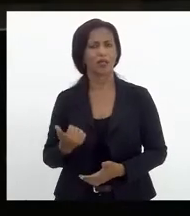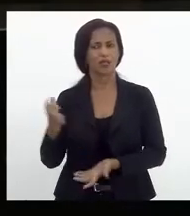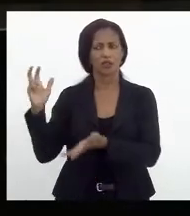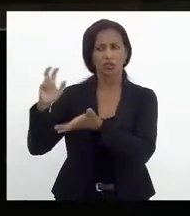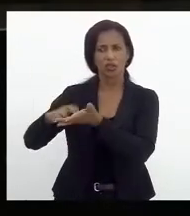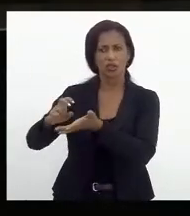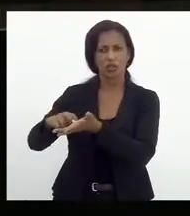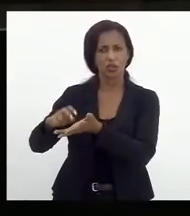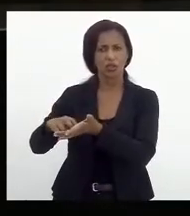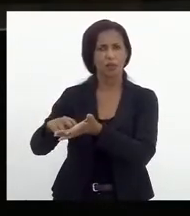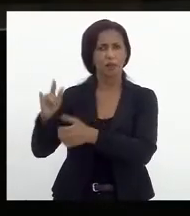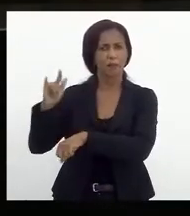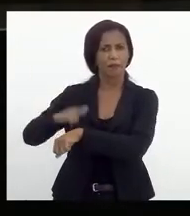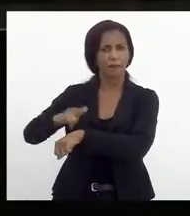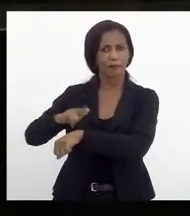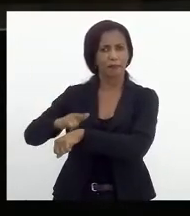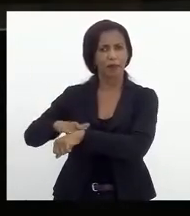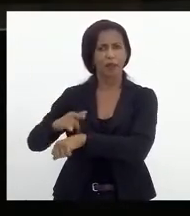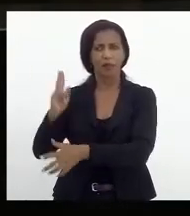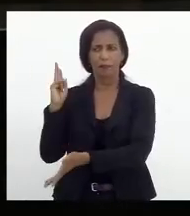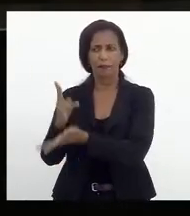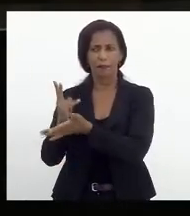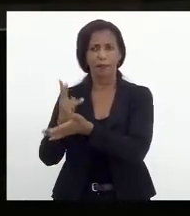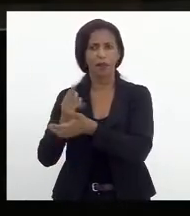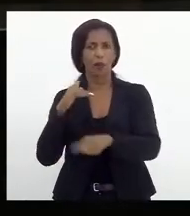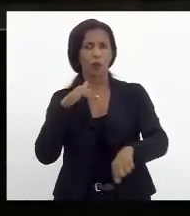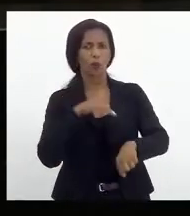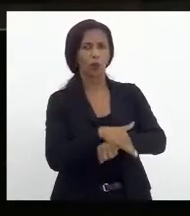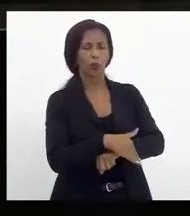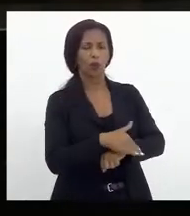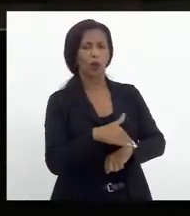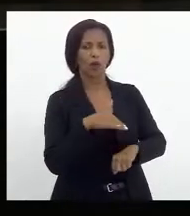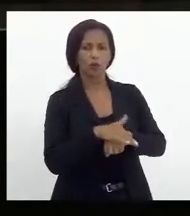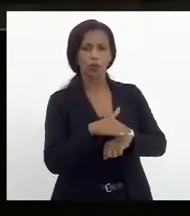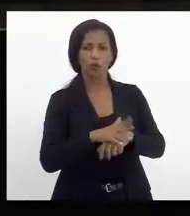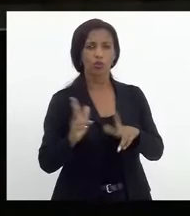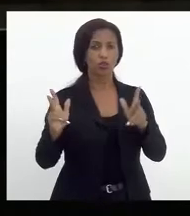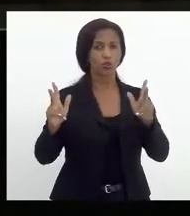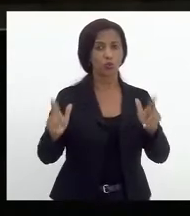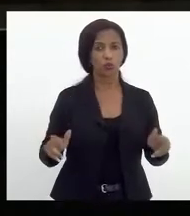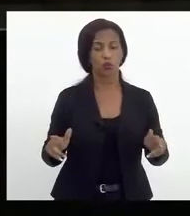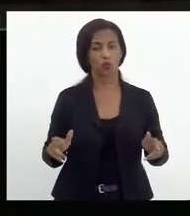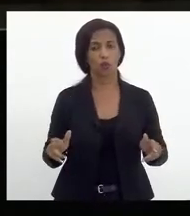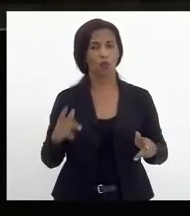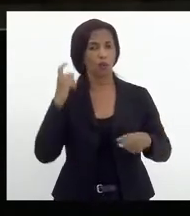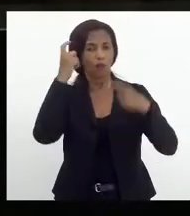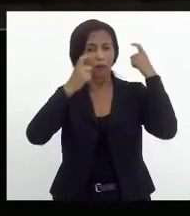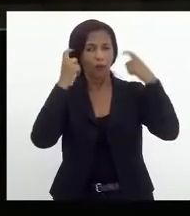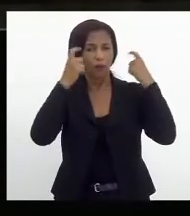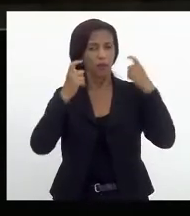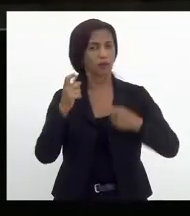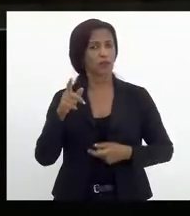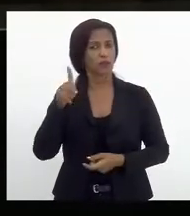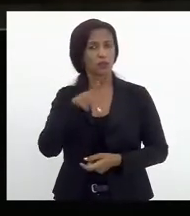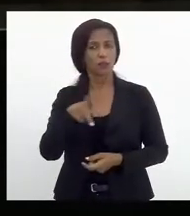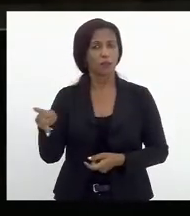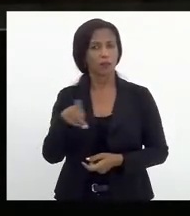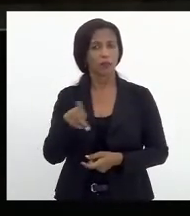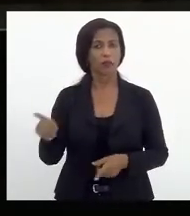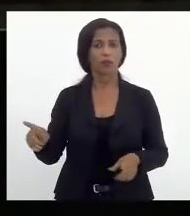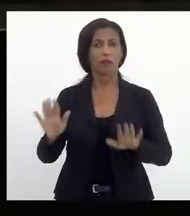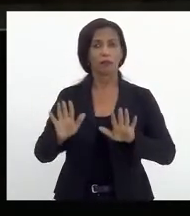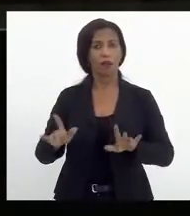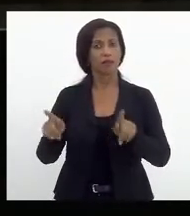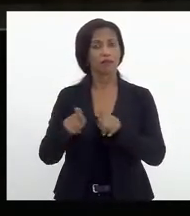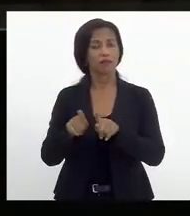dia das crianças utilizarem o mesmo sanitário. E é uma preocupação não só das professoras, das direções, mas